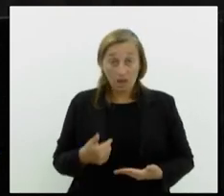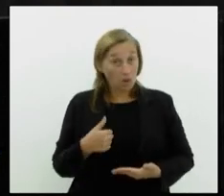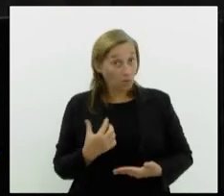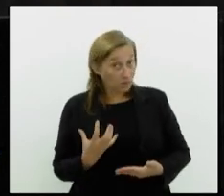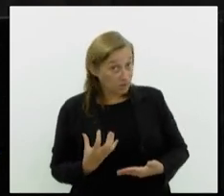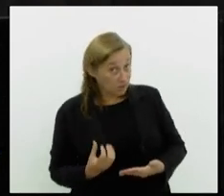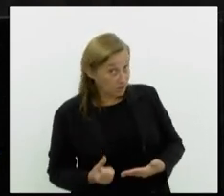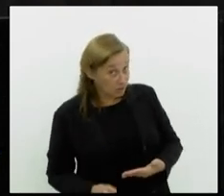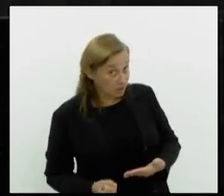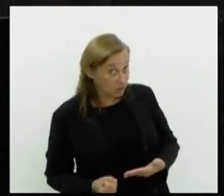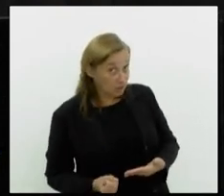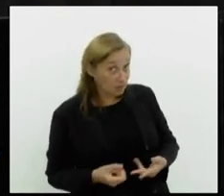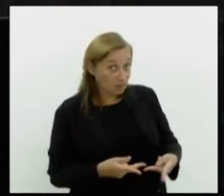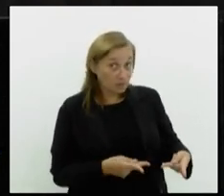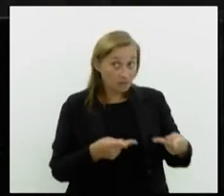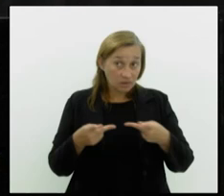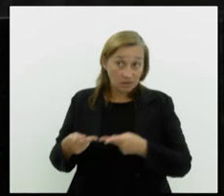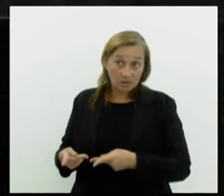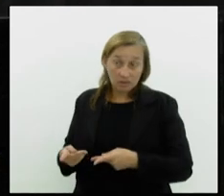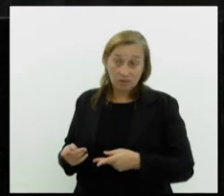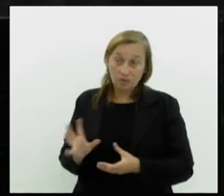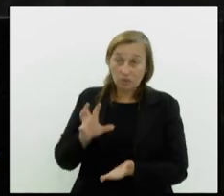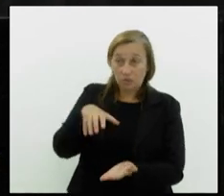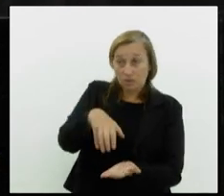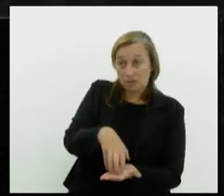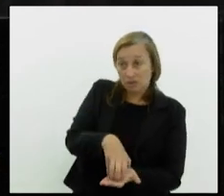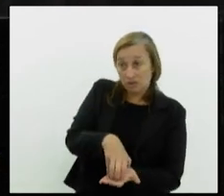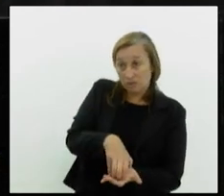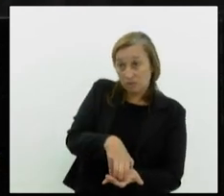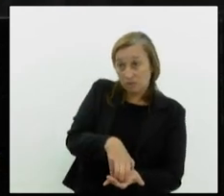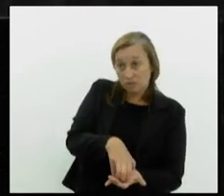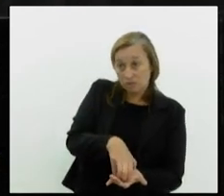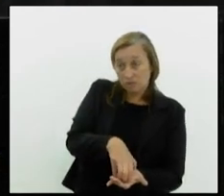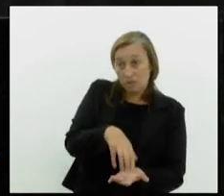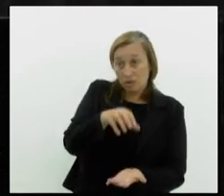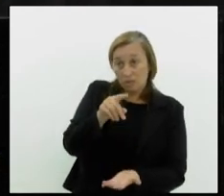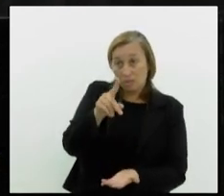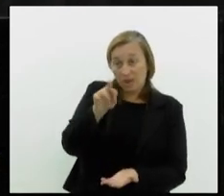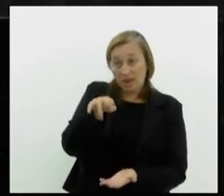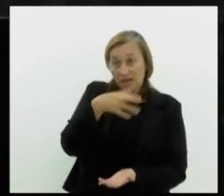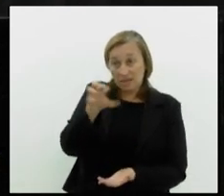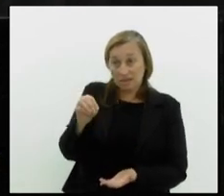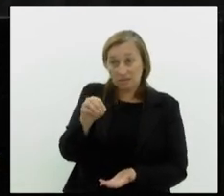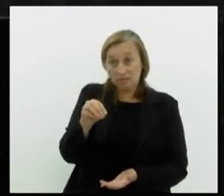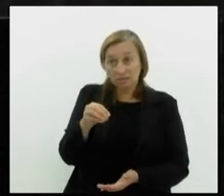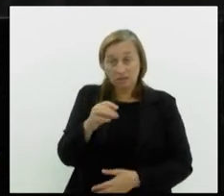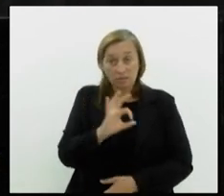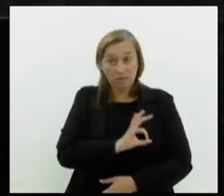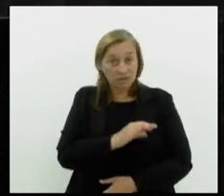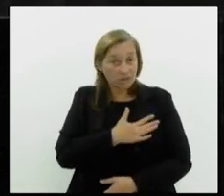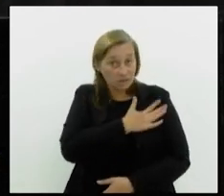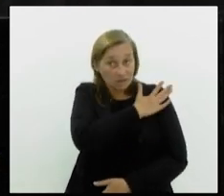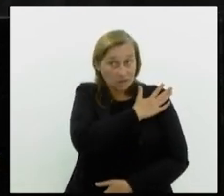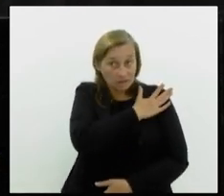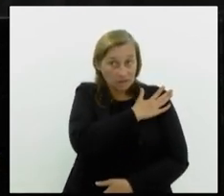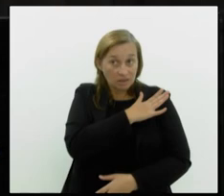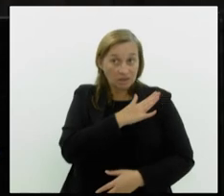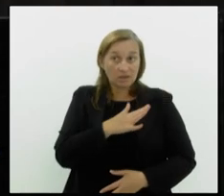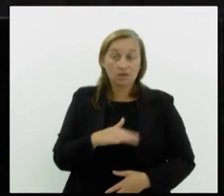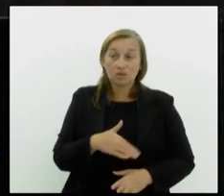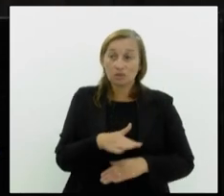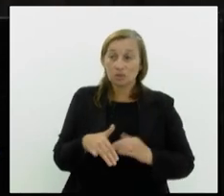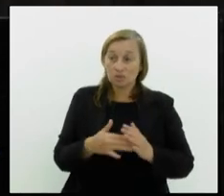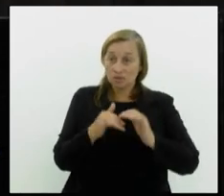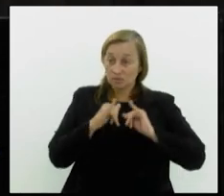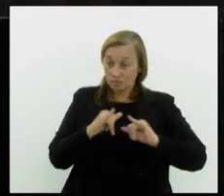aceitei, de visitar o Centro de Operações da Polícia Militar, todo informatizado,